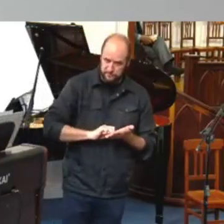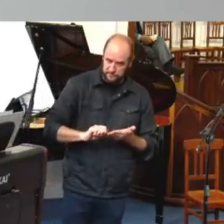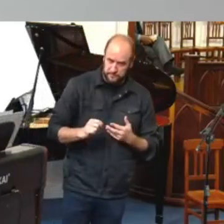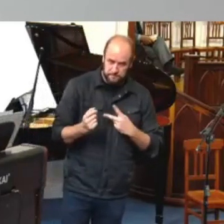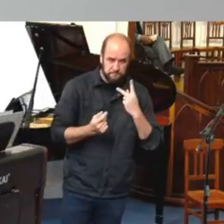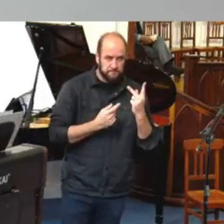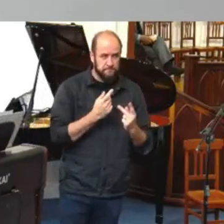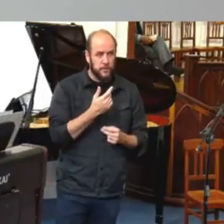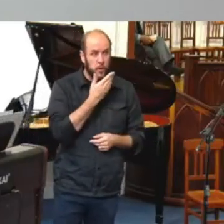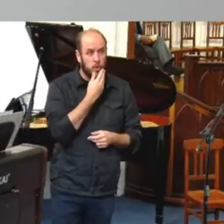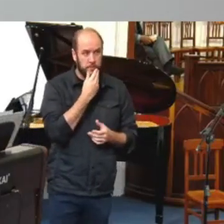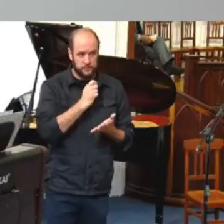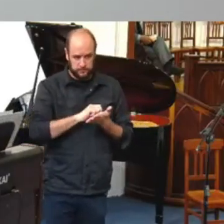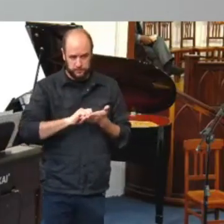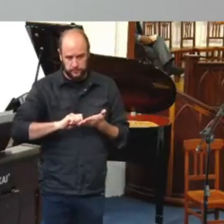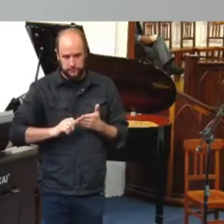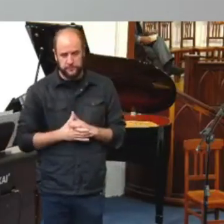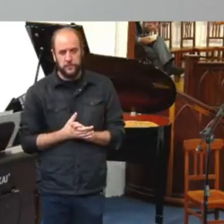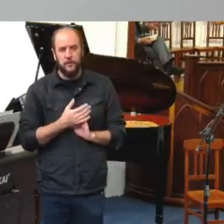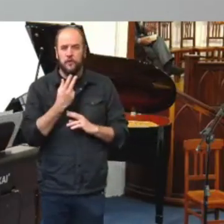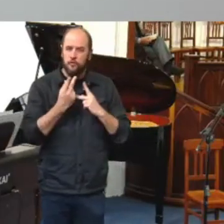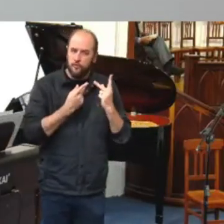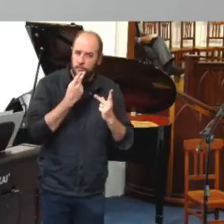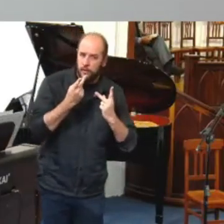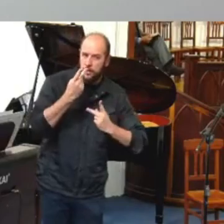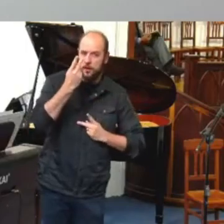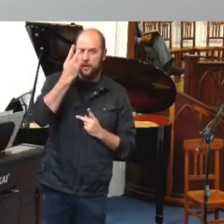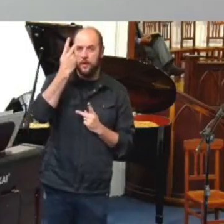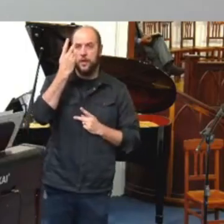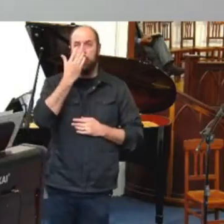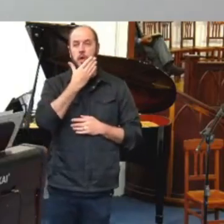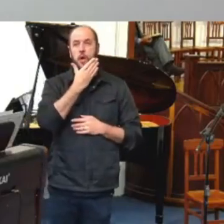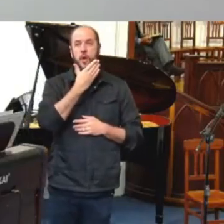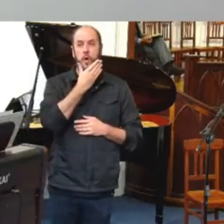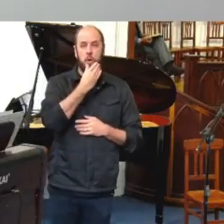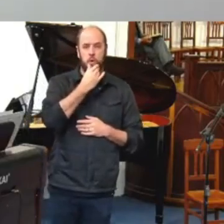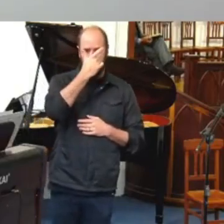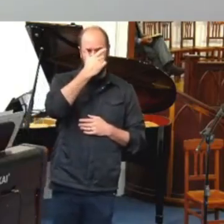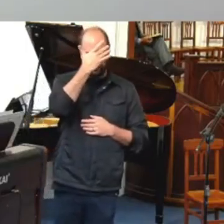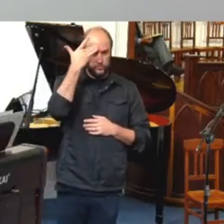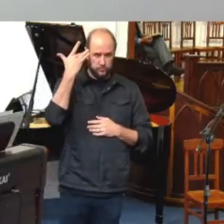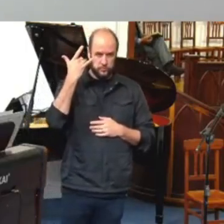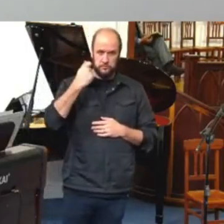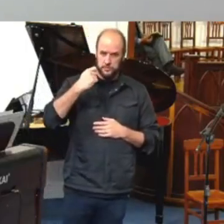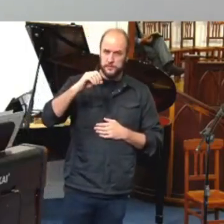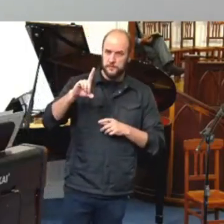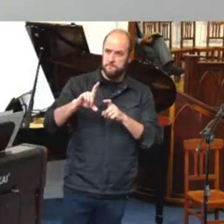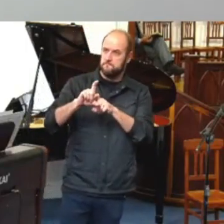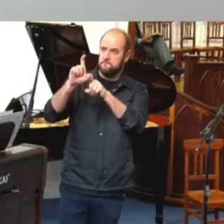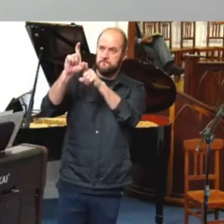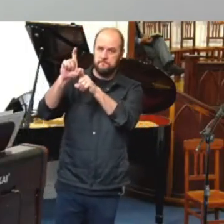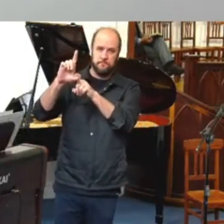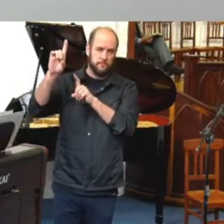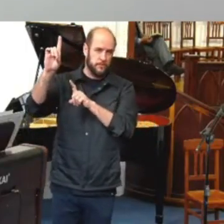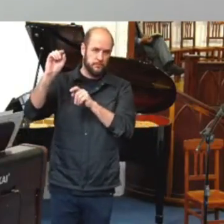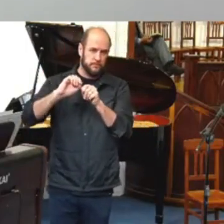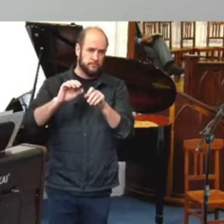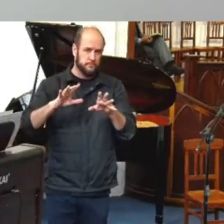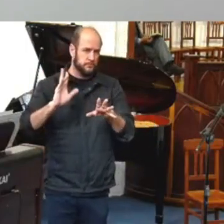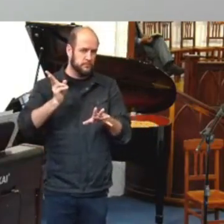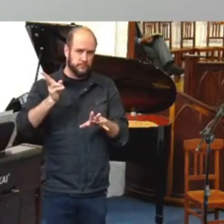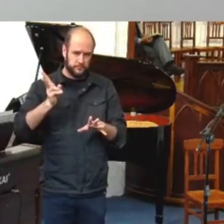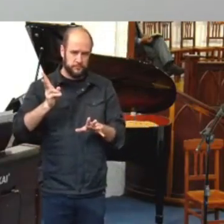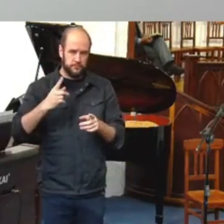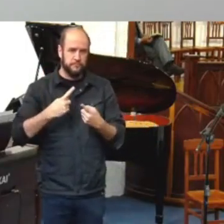ser humano, ele foi criado para ser dependente do seu Criador. No entanto, muitas das vezes ele